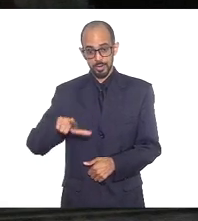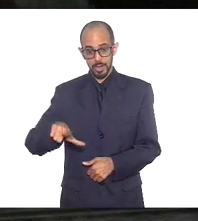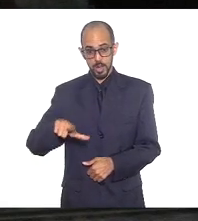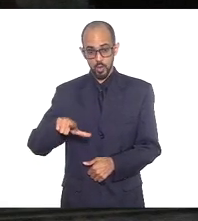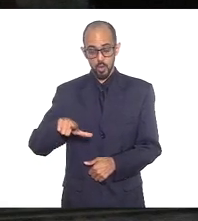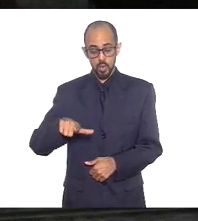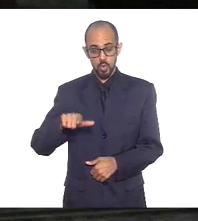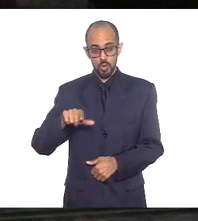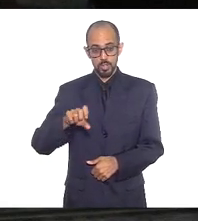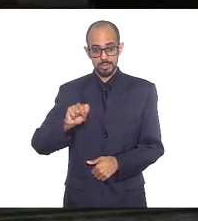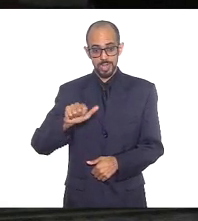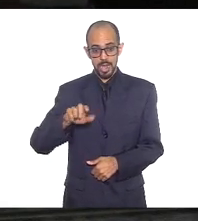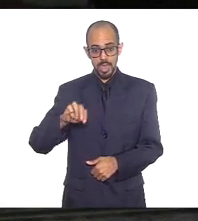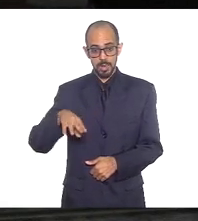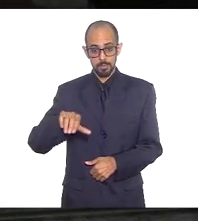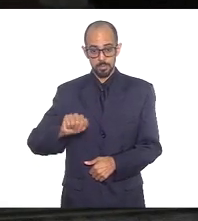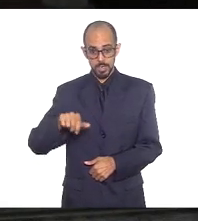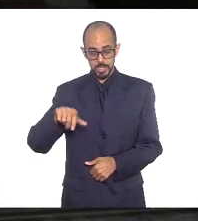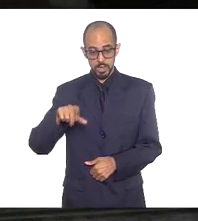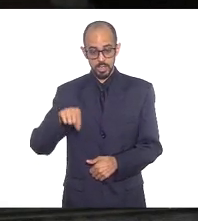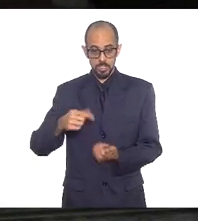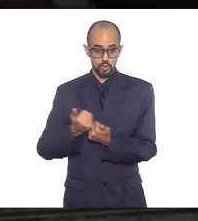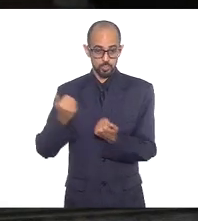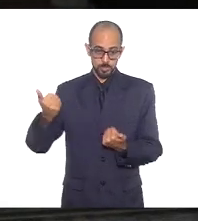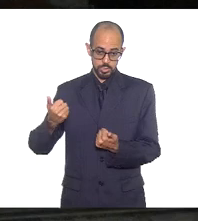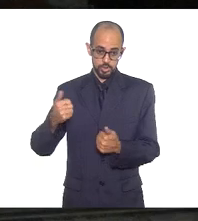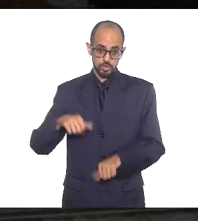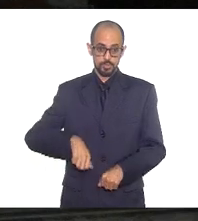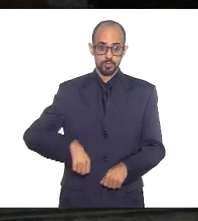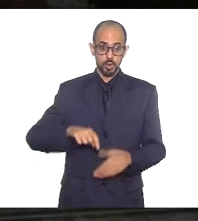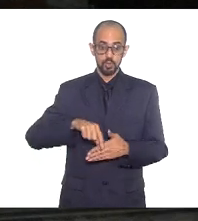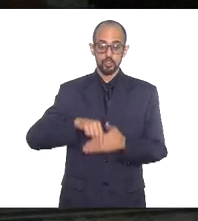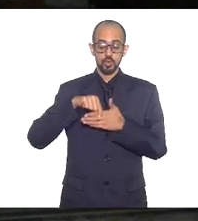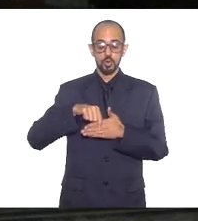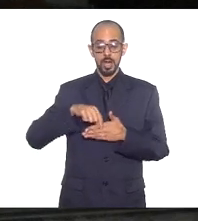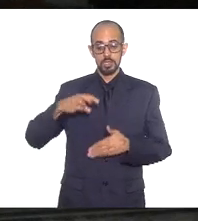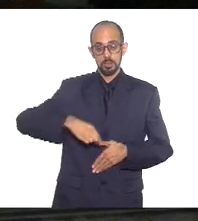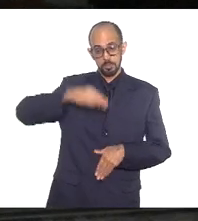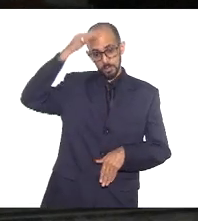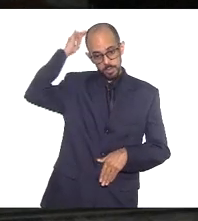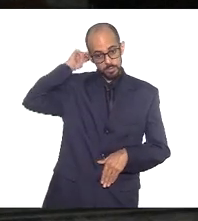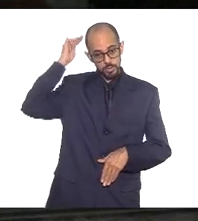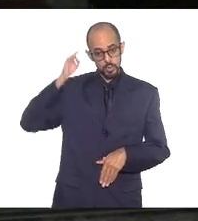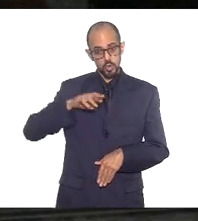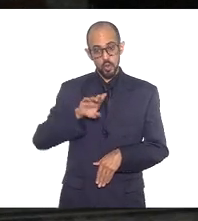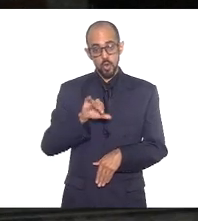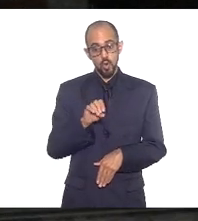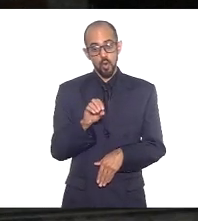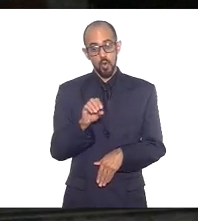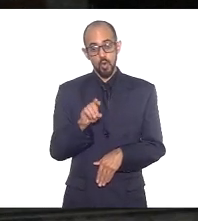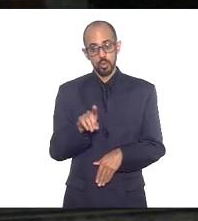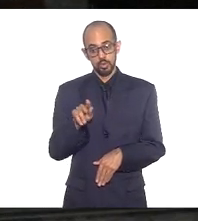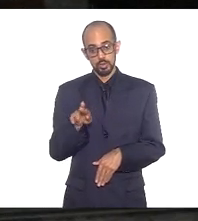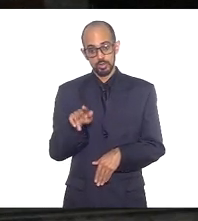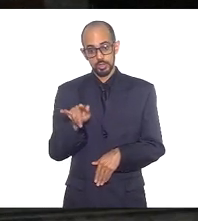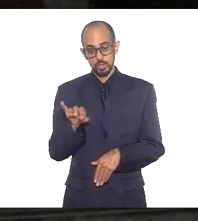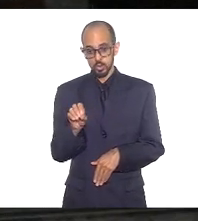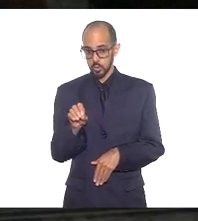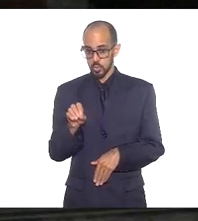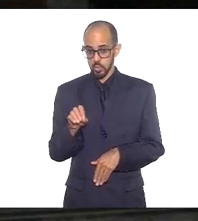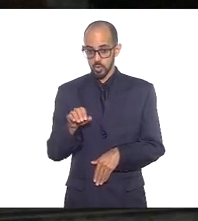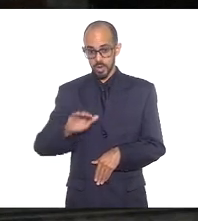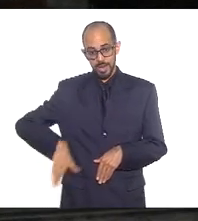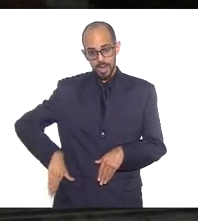titulares. Tem Márcio Canella presente, Rodrigo Bacelar cai, porque